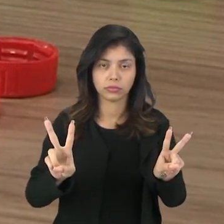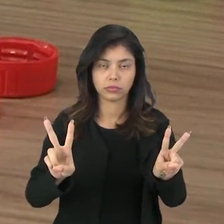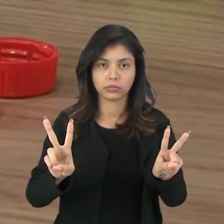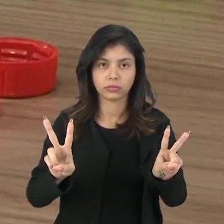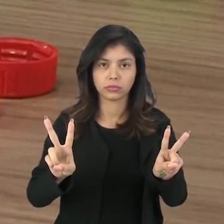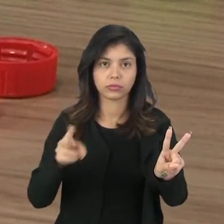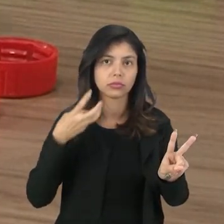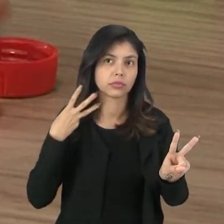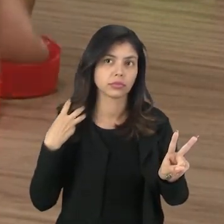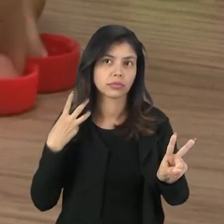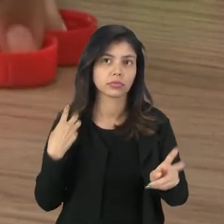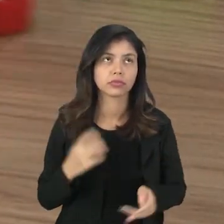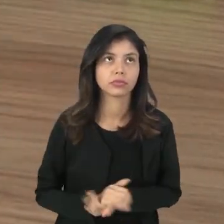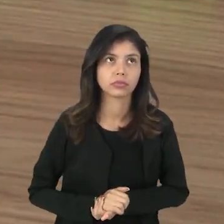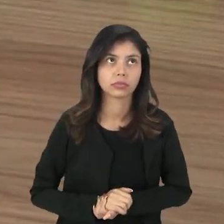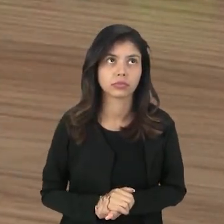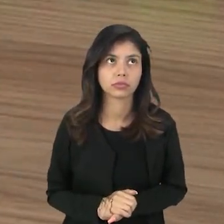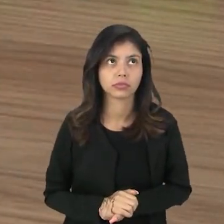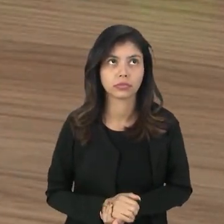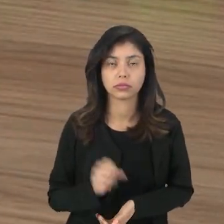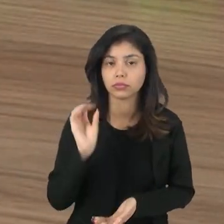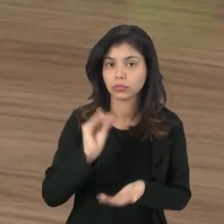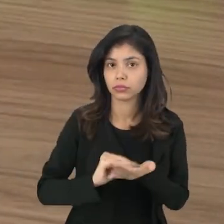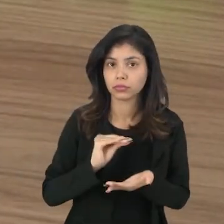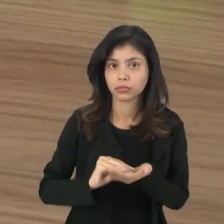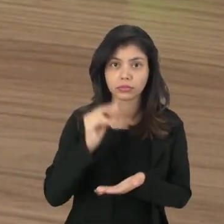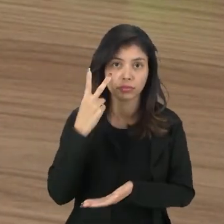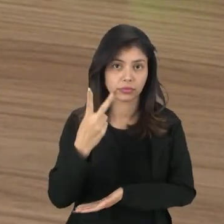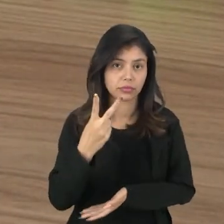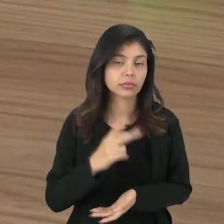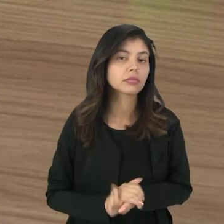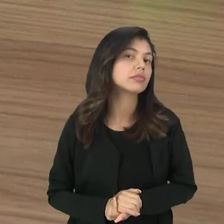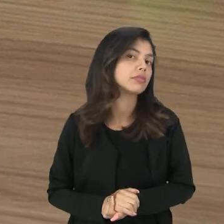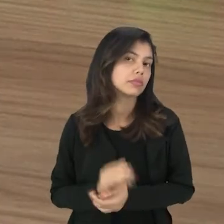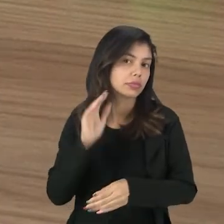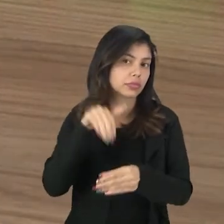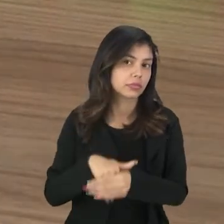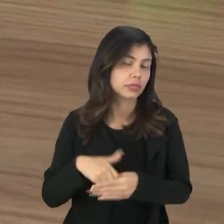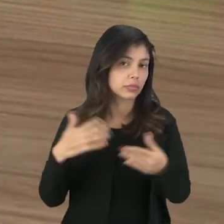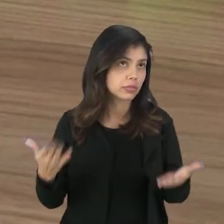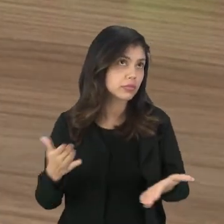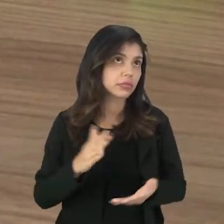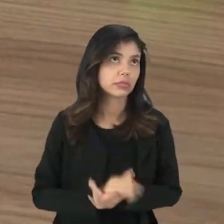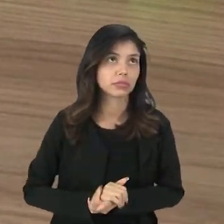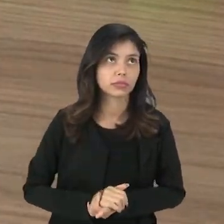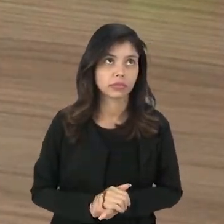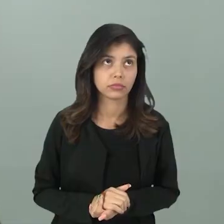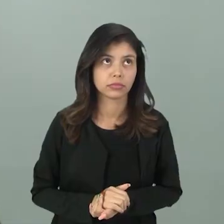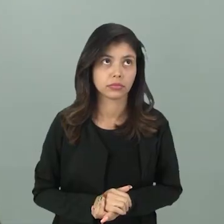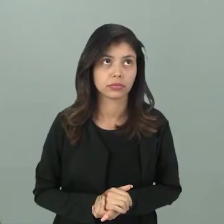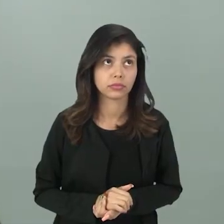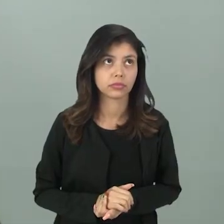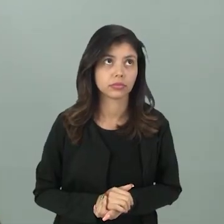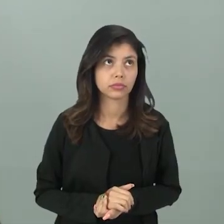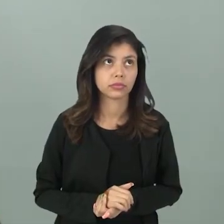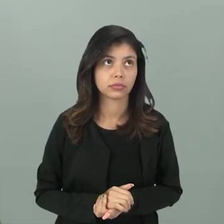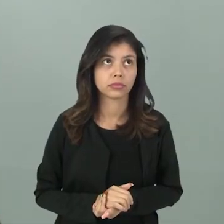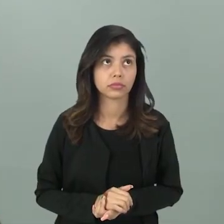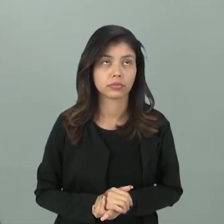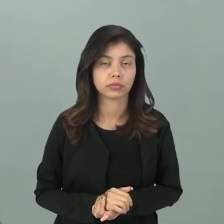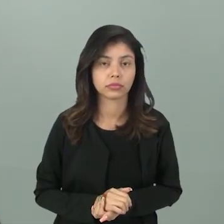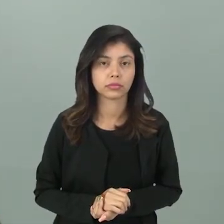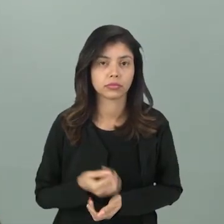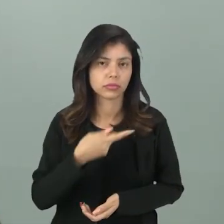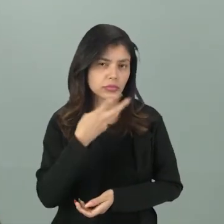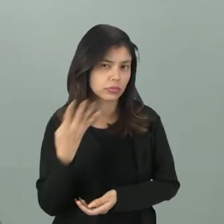e 1 voto da Magali. Sobraram 2 votos. Então,